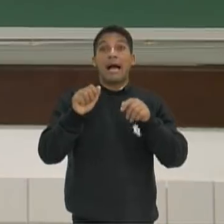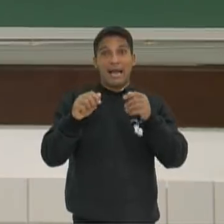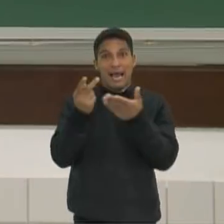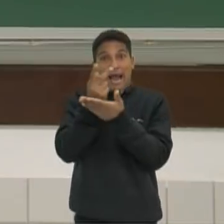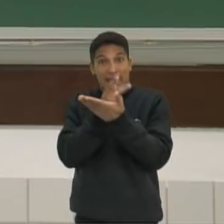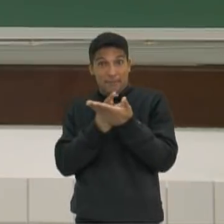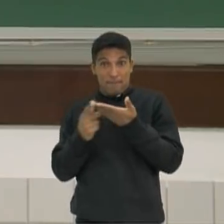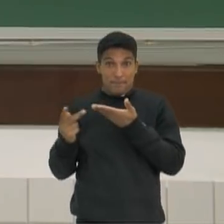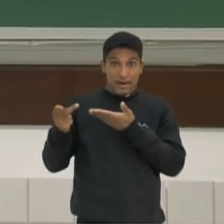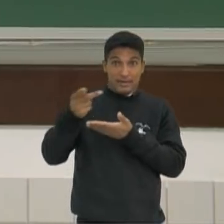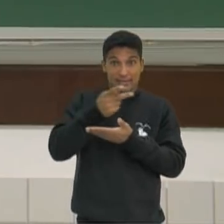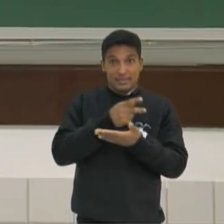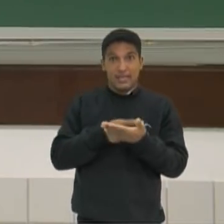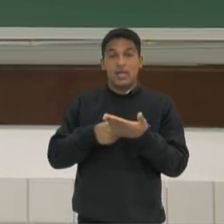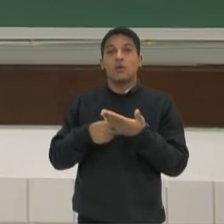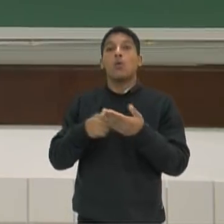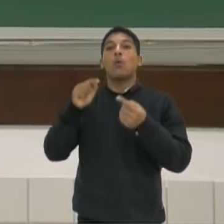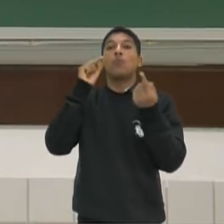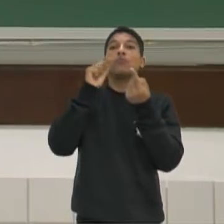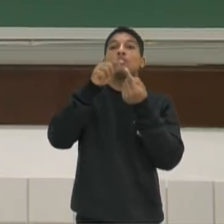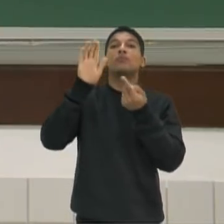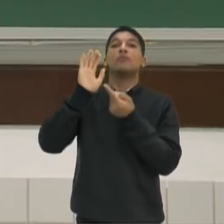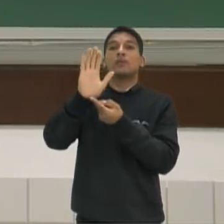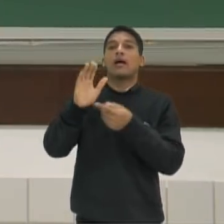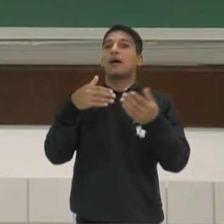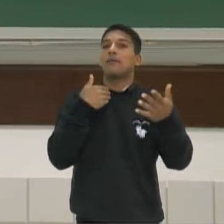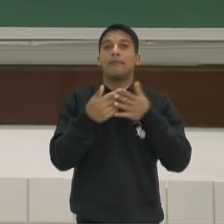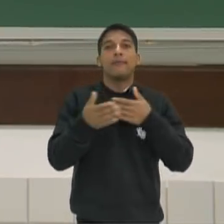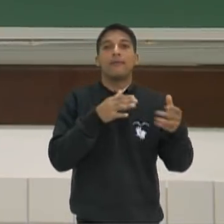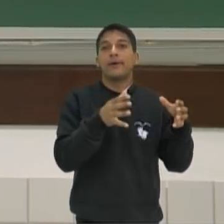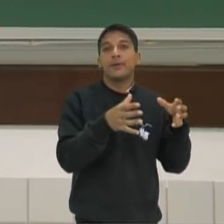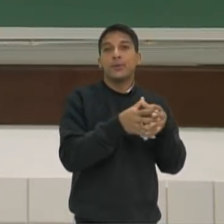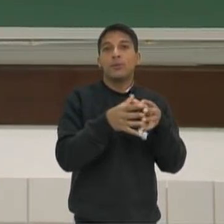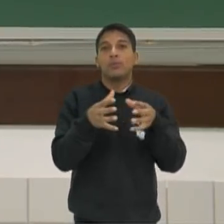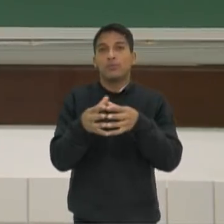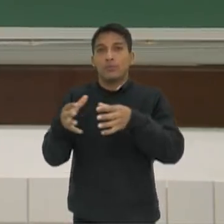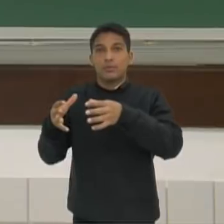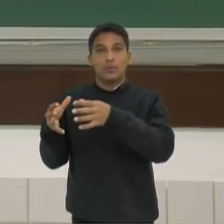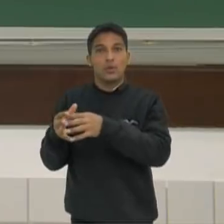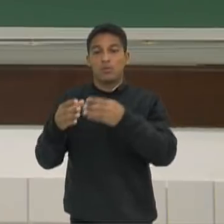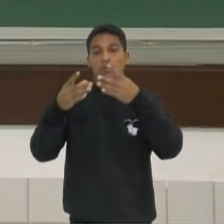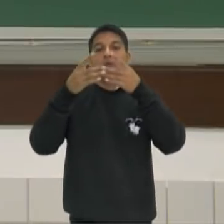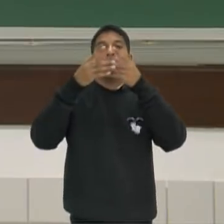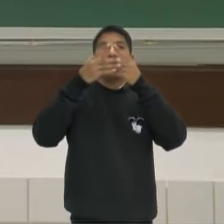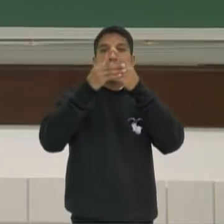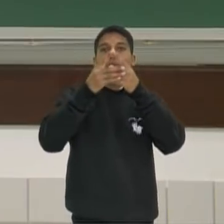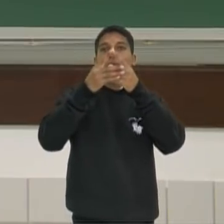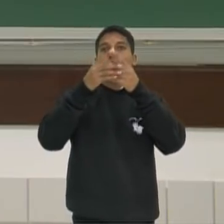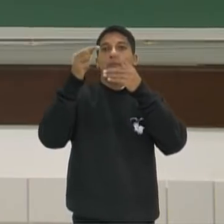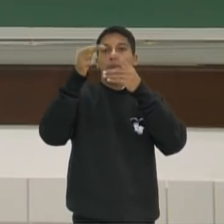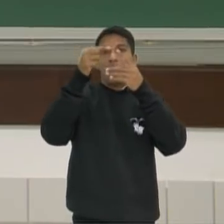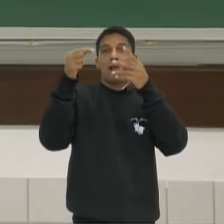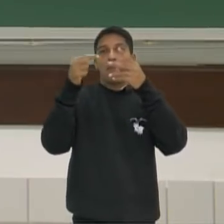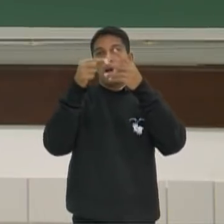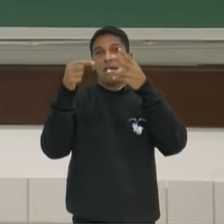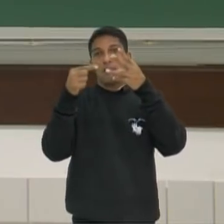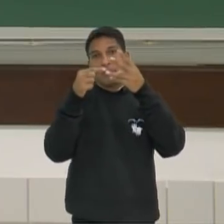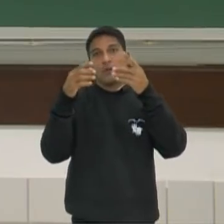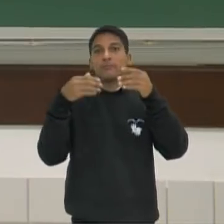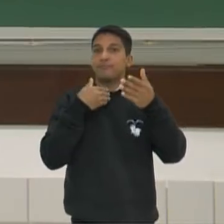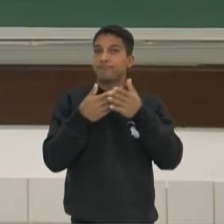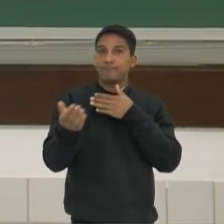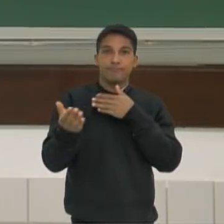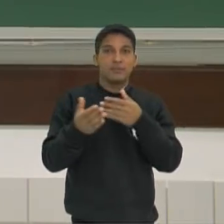que classe você fosse, de que grupo você fosse, você alcançaria a morte de qualquer modo.